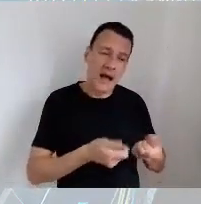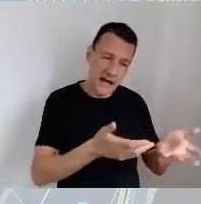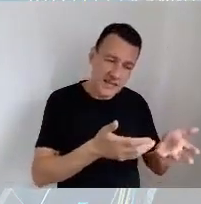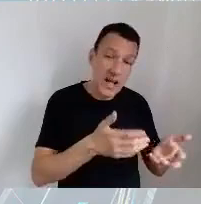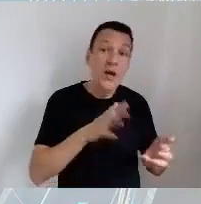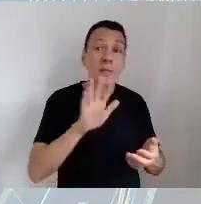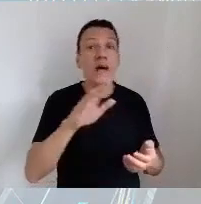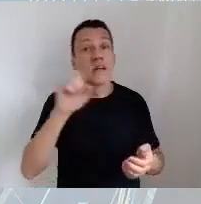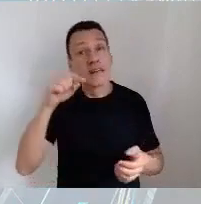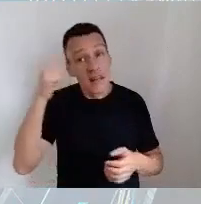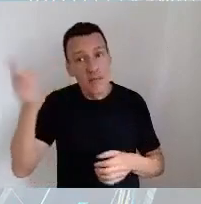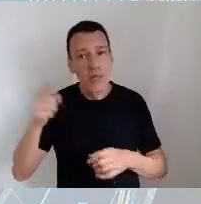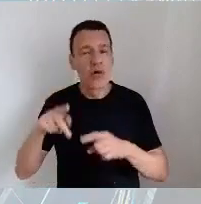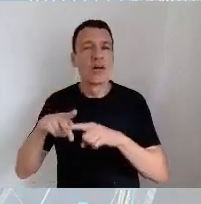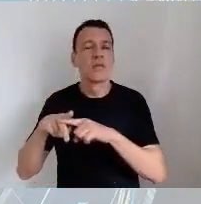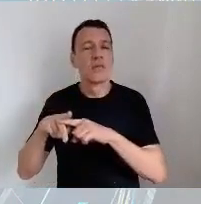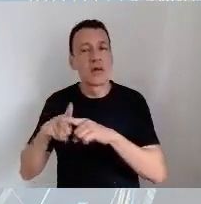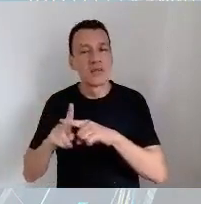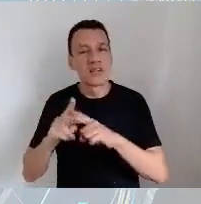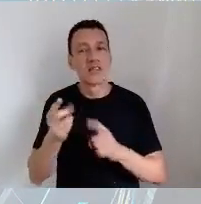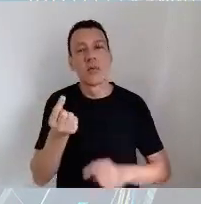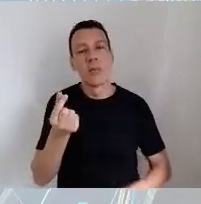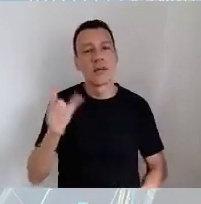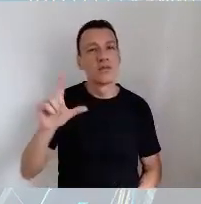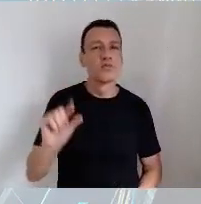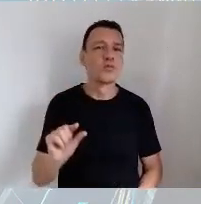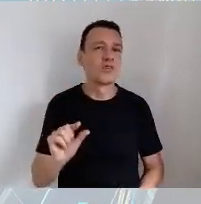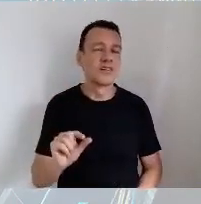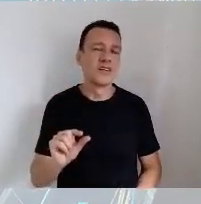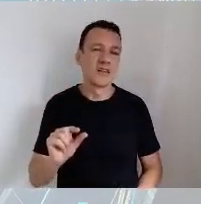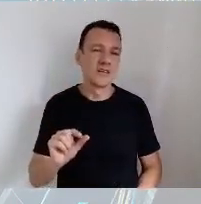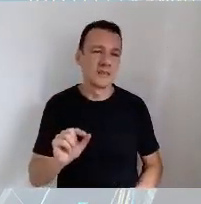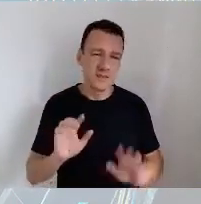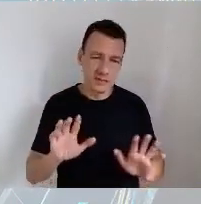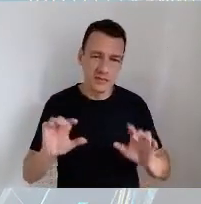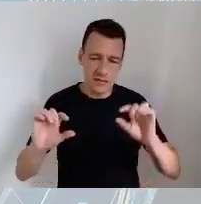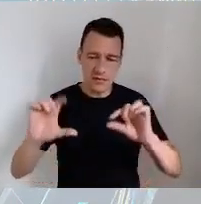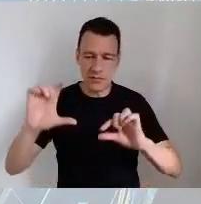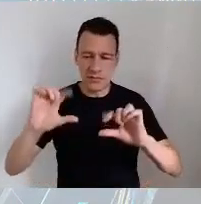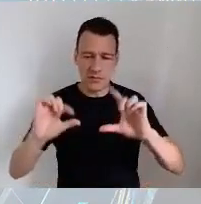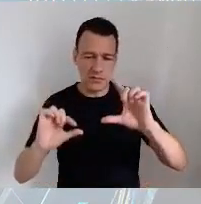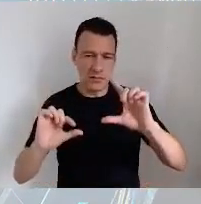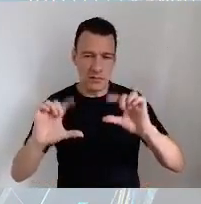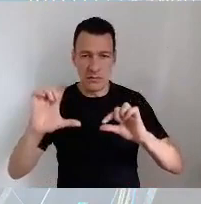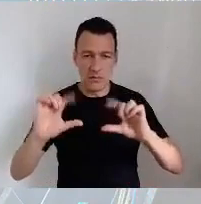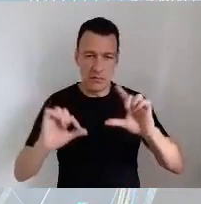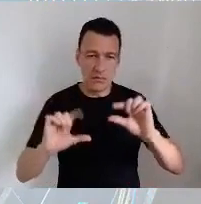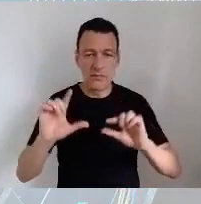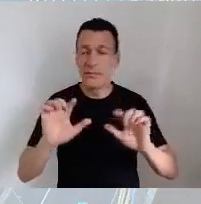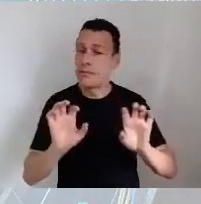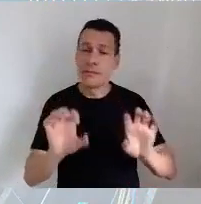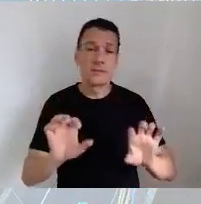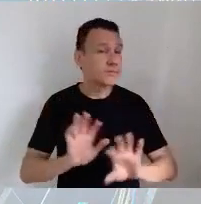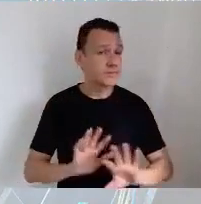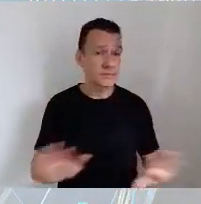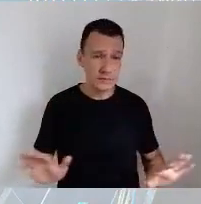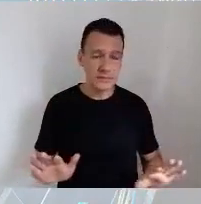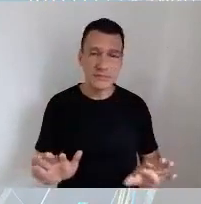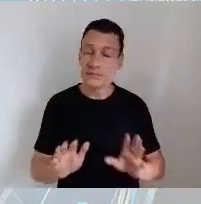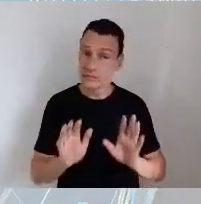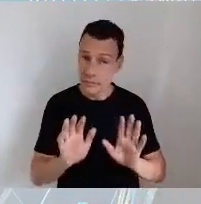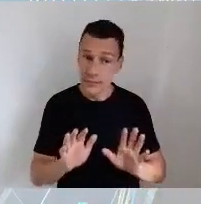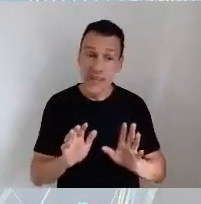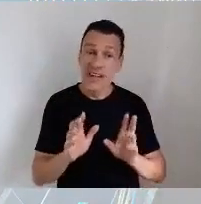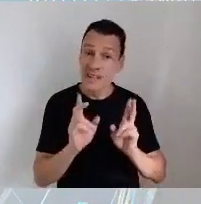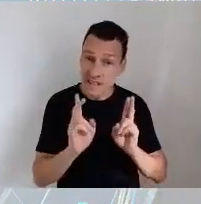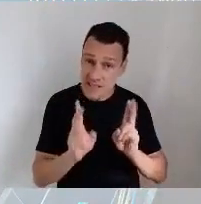dívida técnica como ele é percebido modernamente acaba sendo explicado exatamente dessa forma toda vez que o desenvolvedor conscientemente